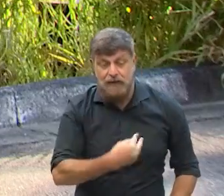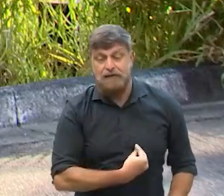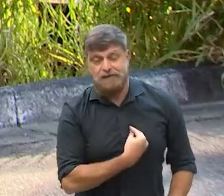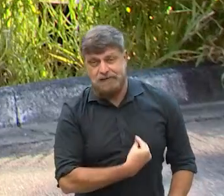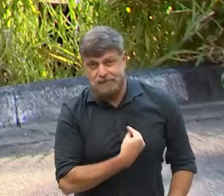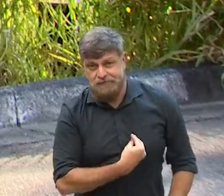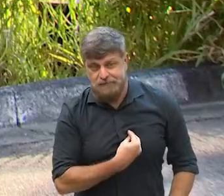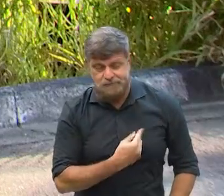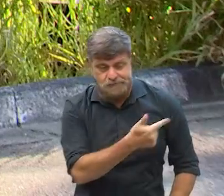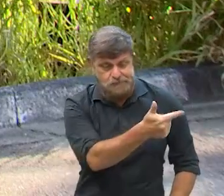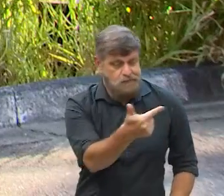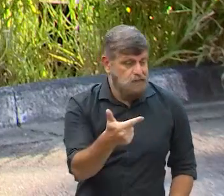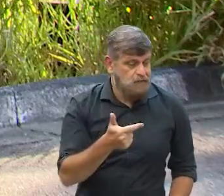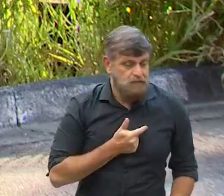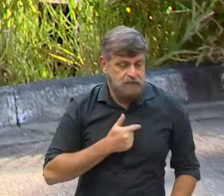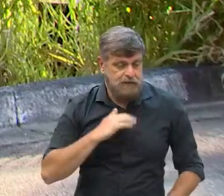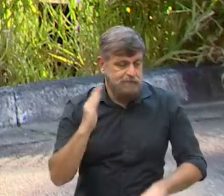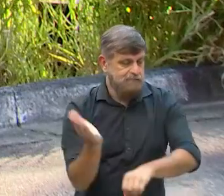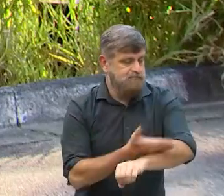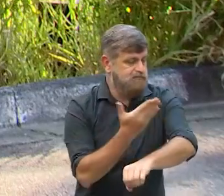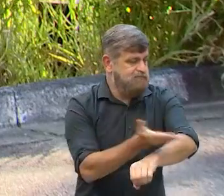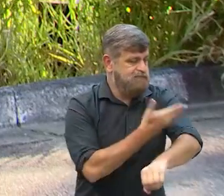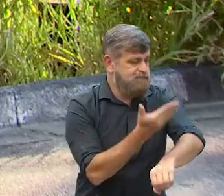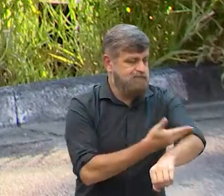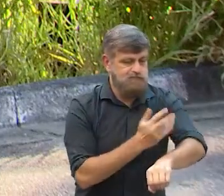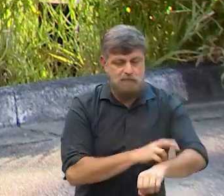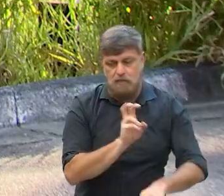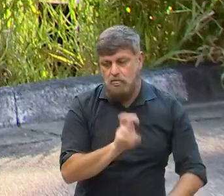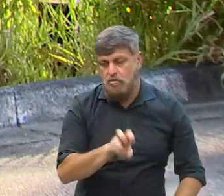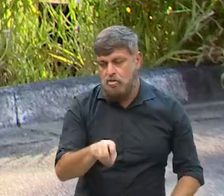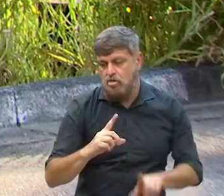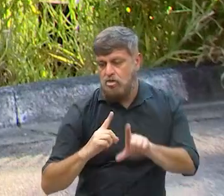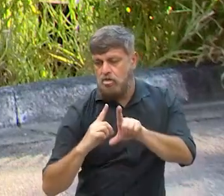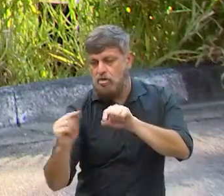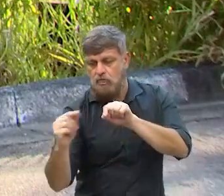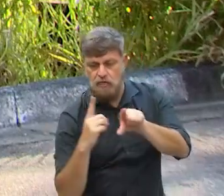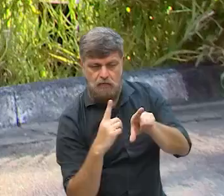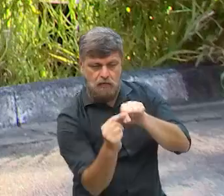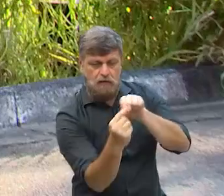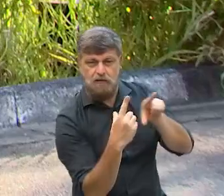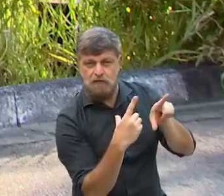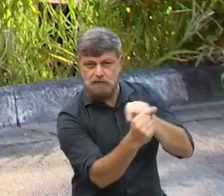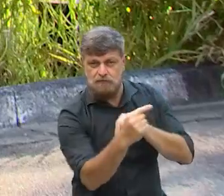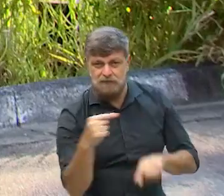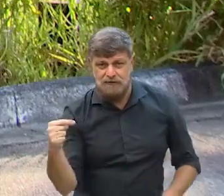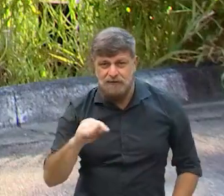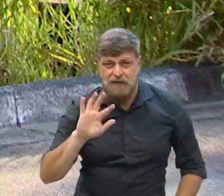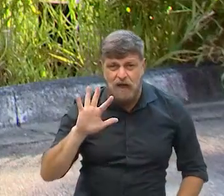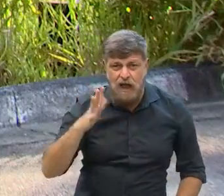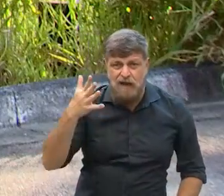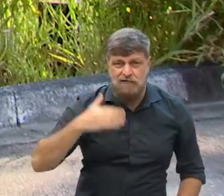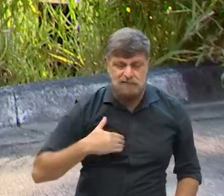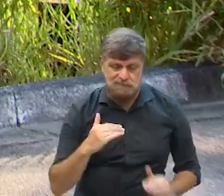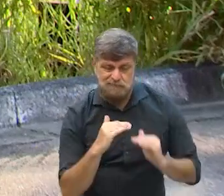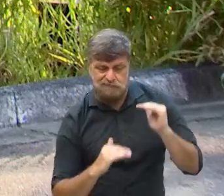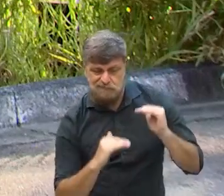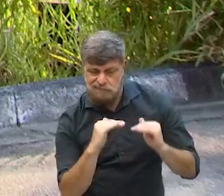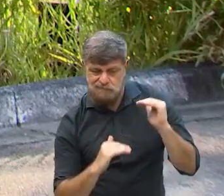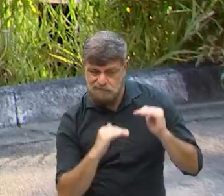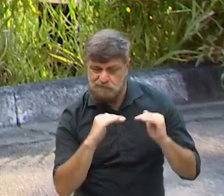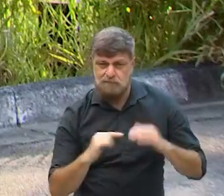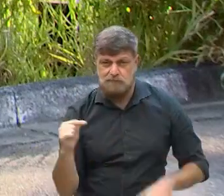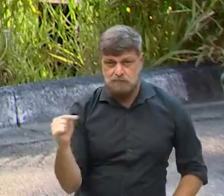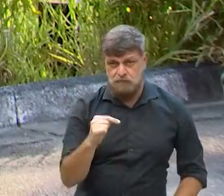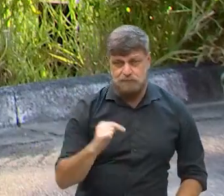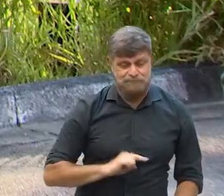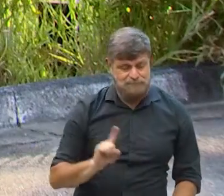quando não tem mais o habitat dela, ela vai vai sair dali e aquilo causa um desequilíbrio. Então,